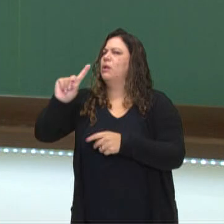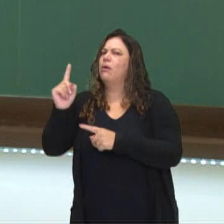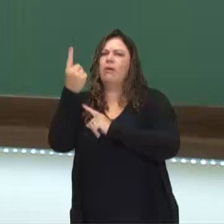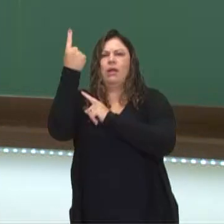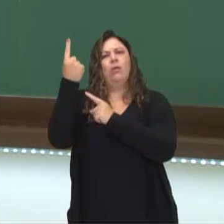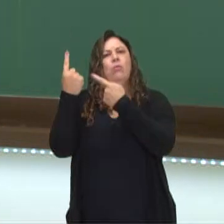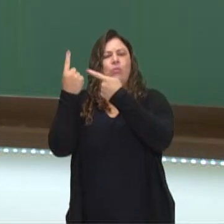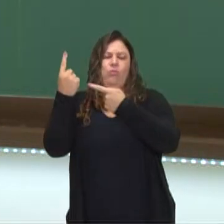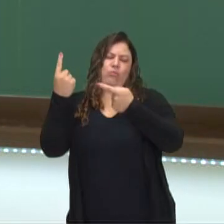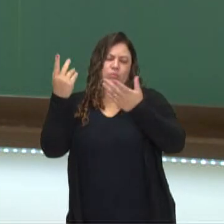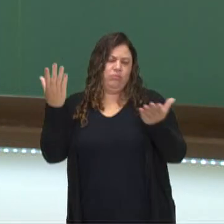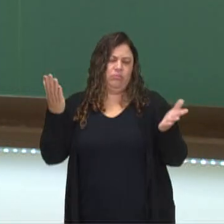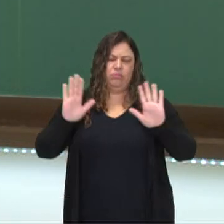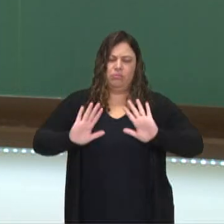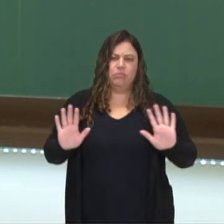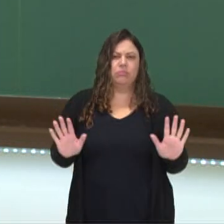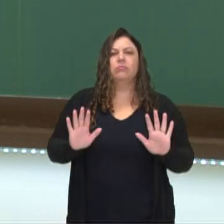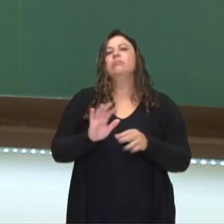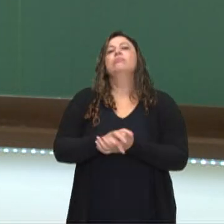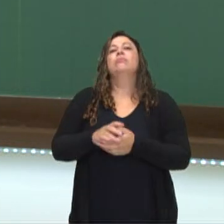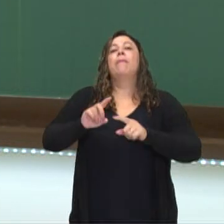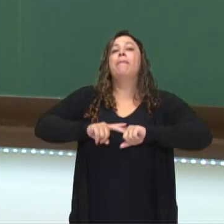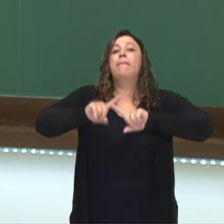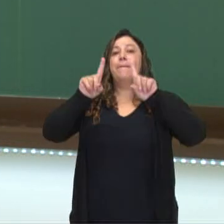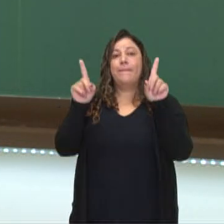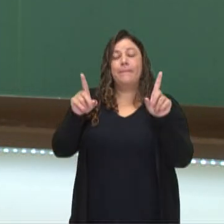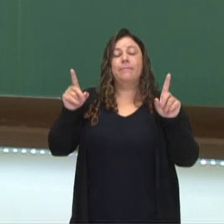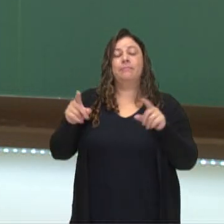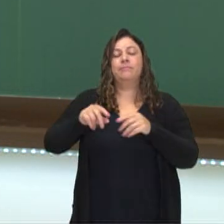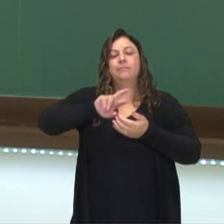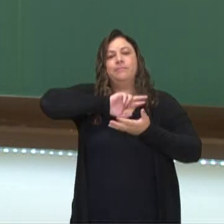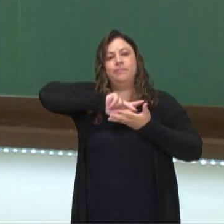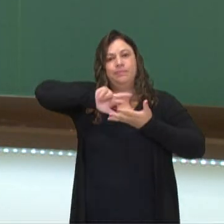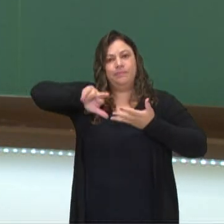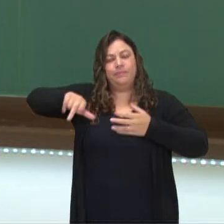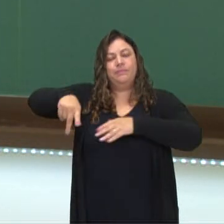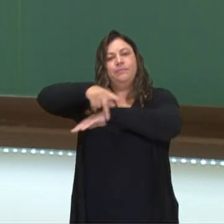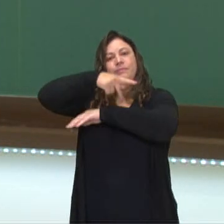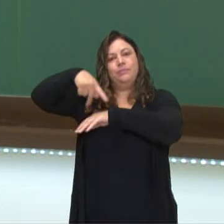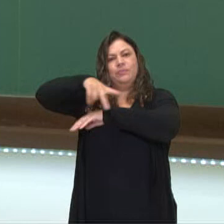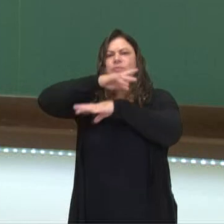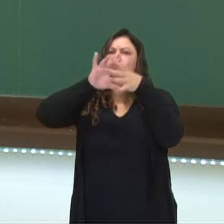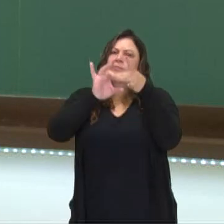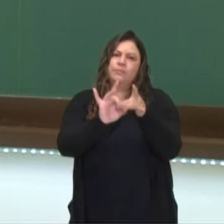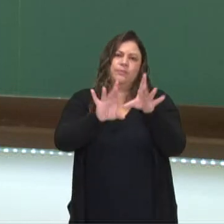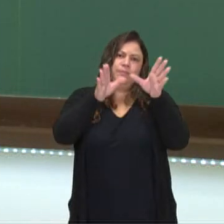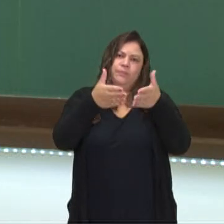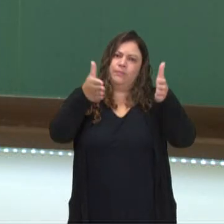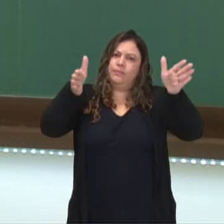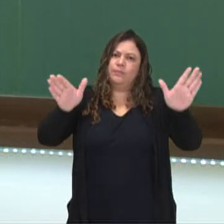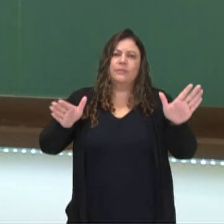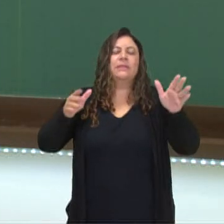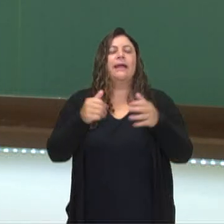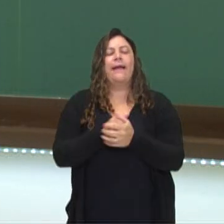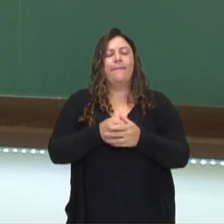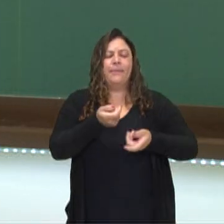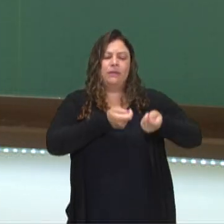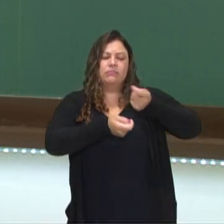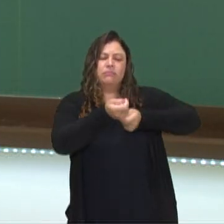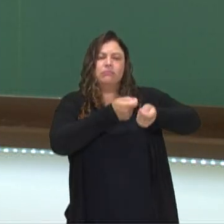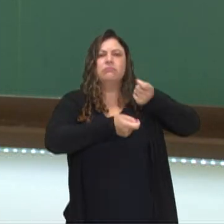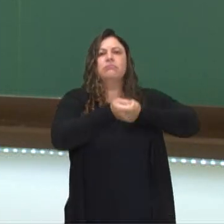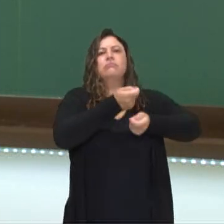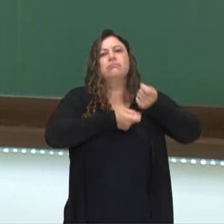a mais importante, pois vários países dispõem das suas bolsas de valores que realizam as operações